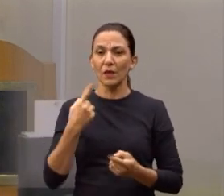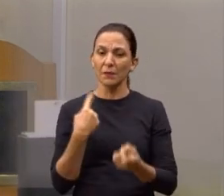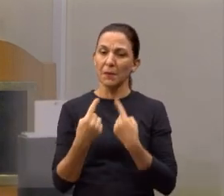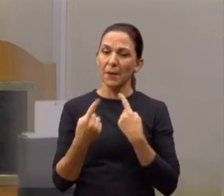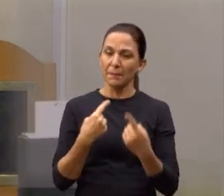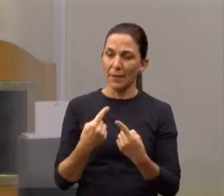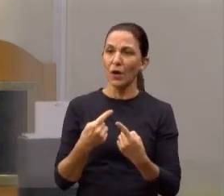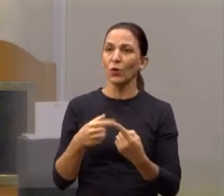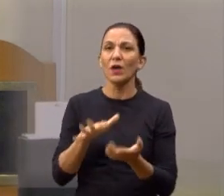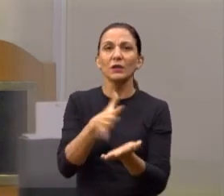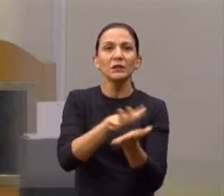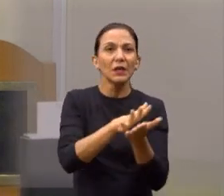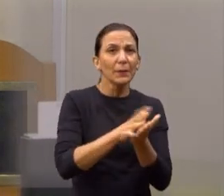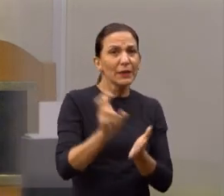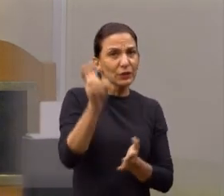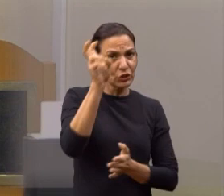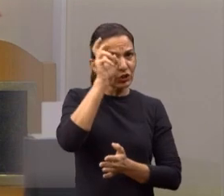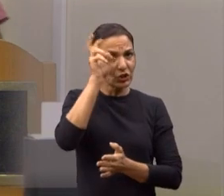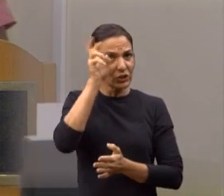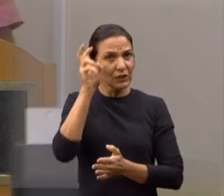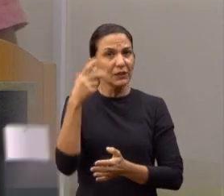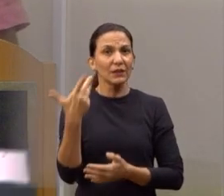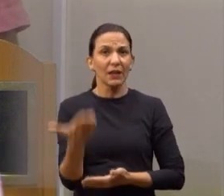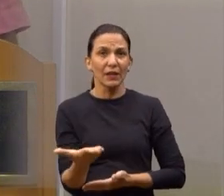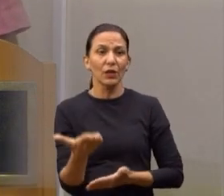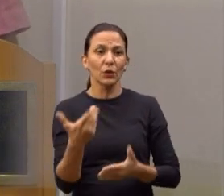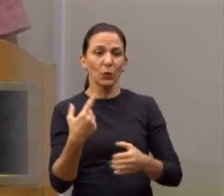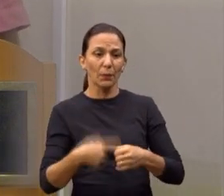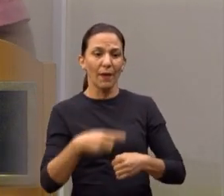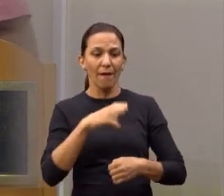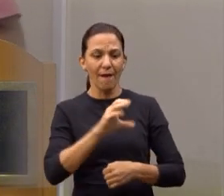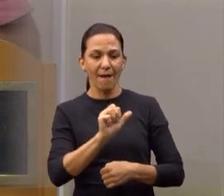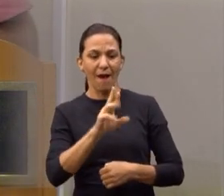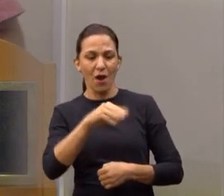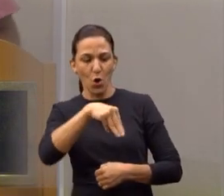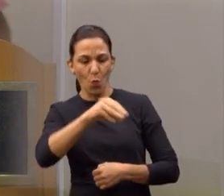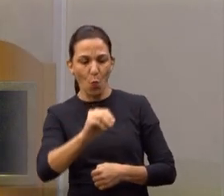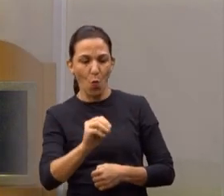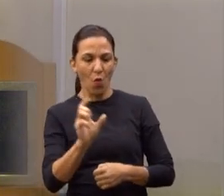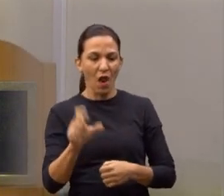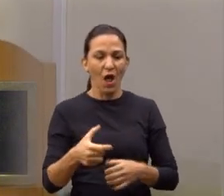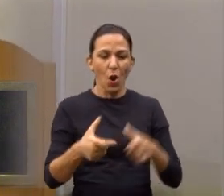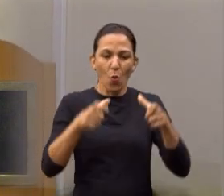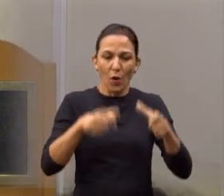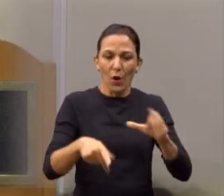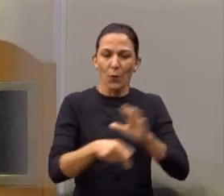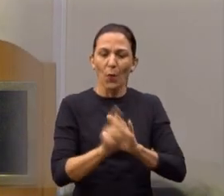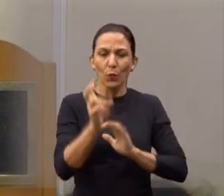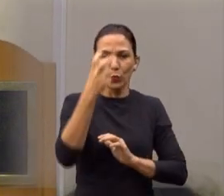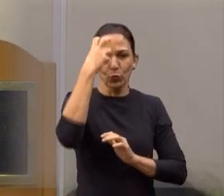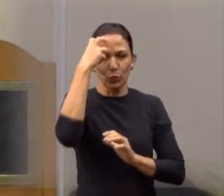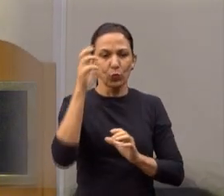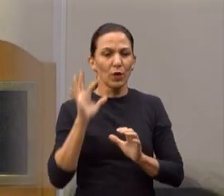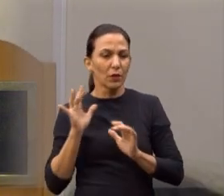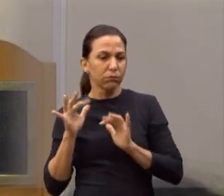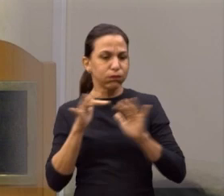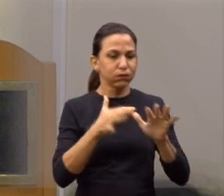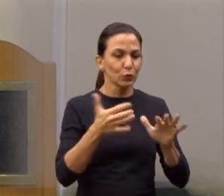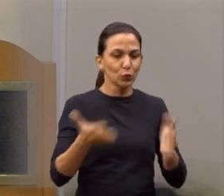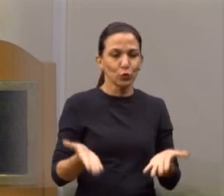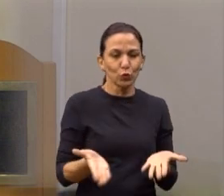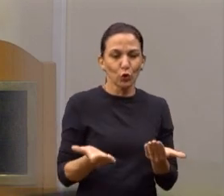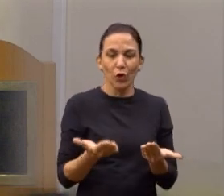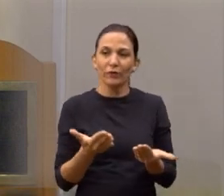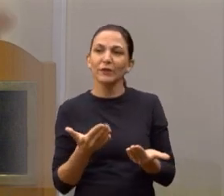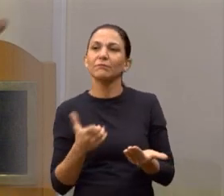organismo tradicional samba de quinta-feira ali na no carmo ali foi se tornando um polo cultural juntando muitos jovens ali e